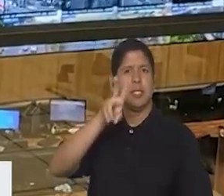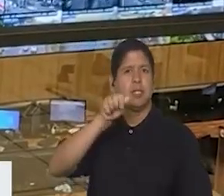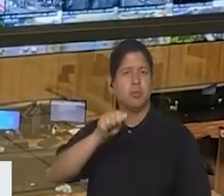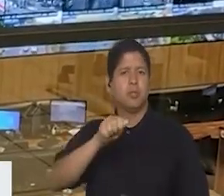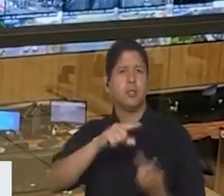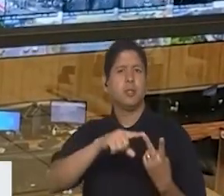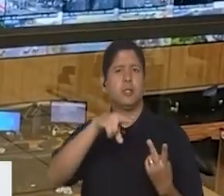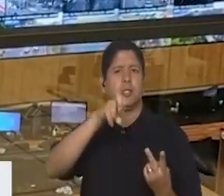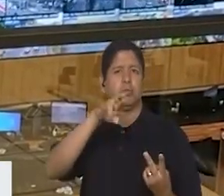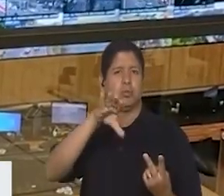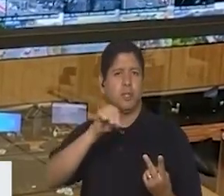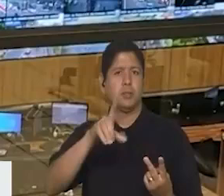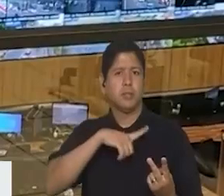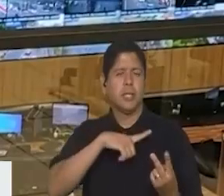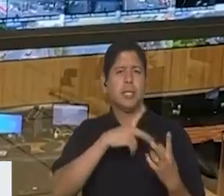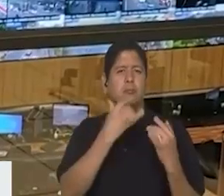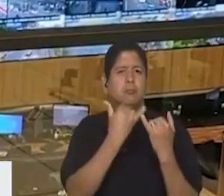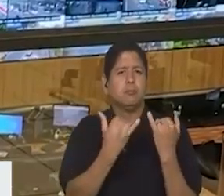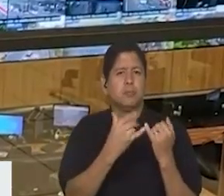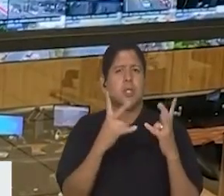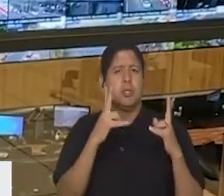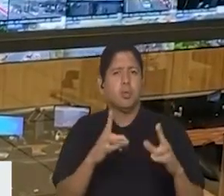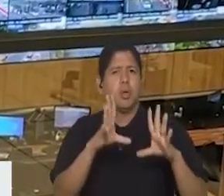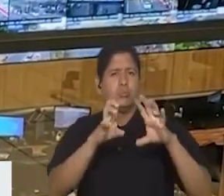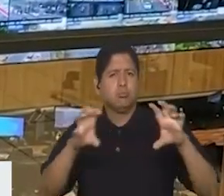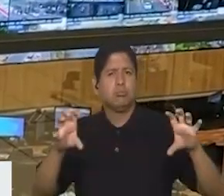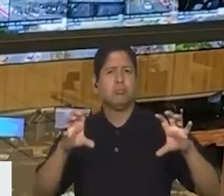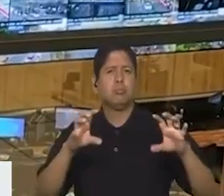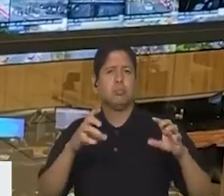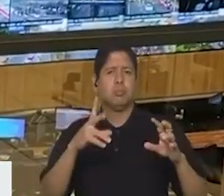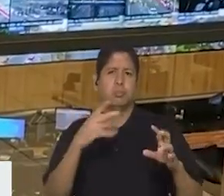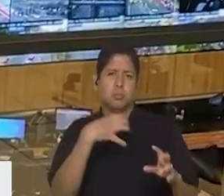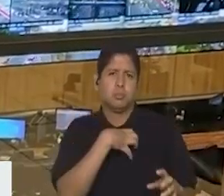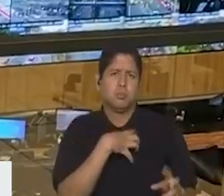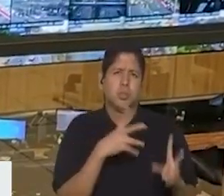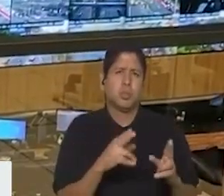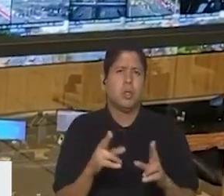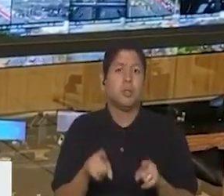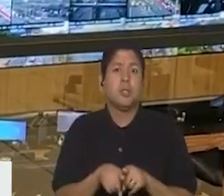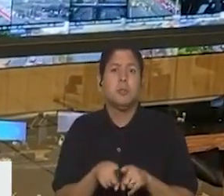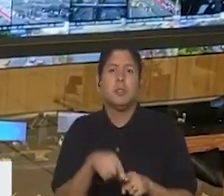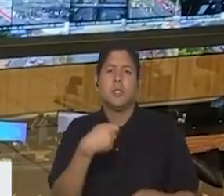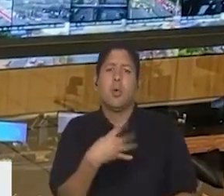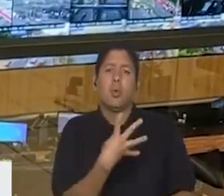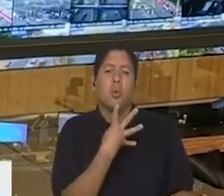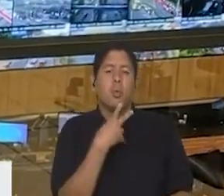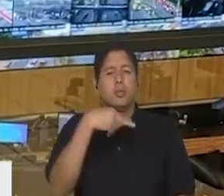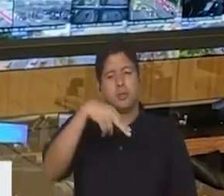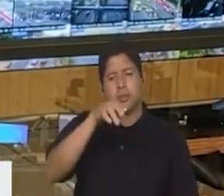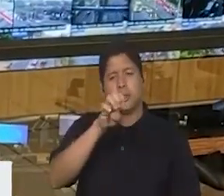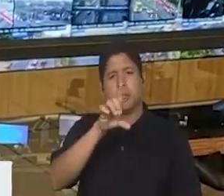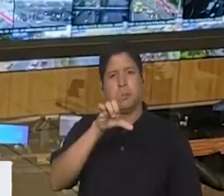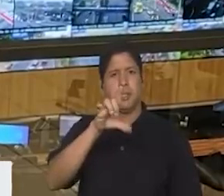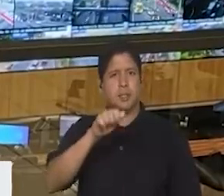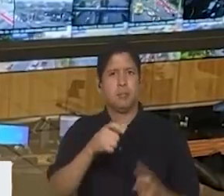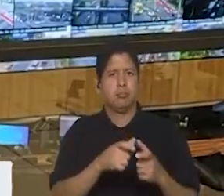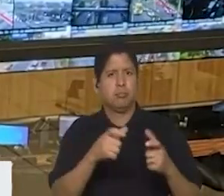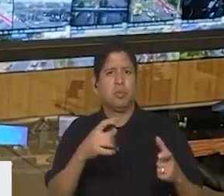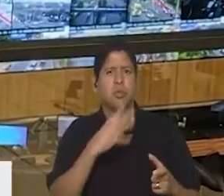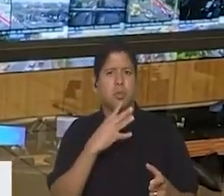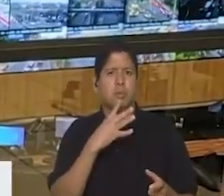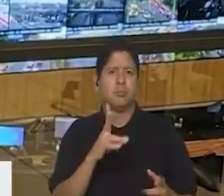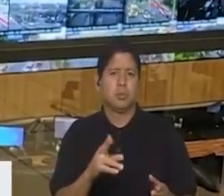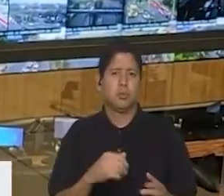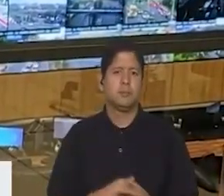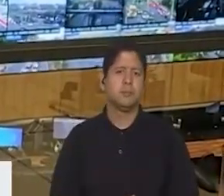nevoeiro, na verdade, são o mesmo fenômeno meteorológico, o mesmo fenômeno físico, que também é conhecido como neblina, mais popularmente conhecido como